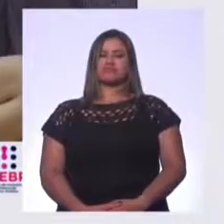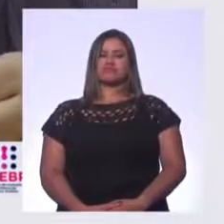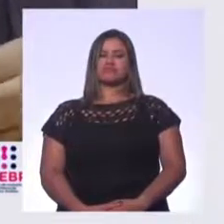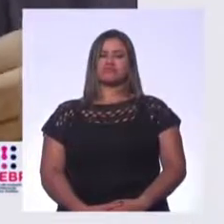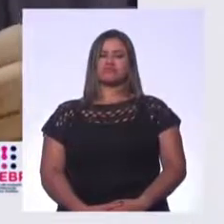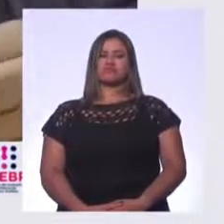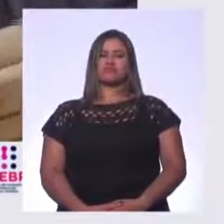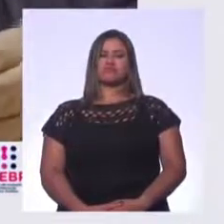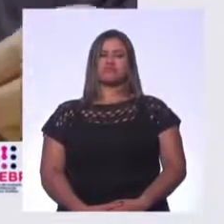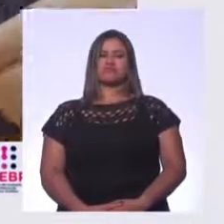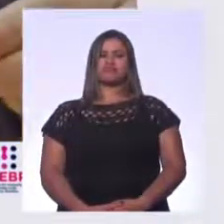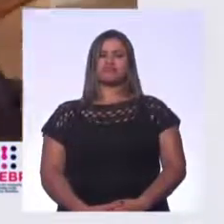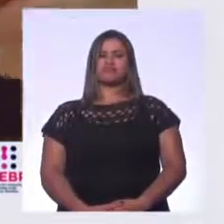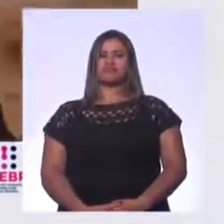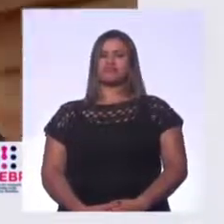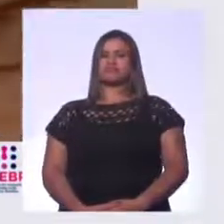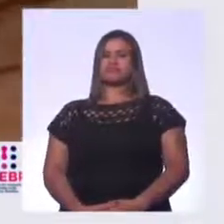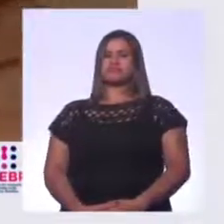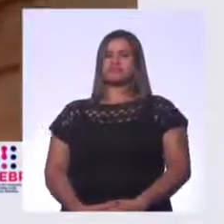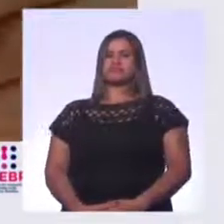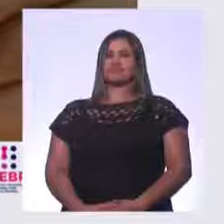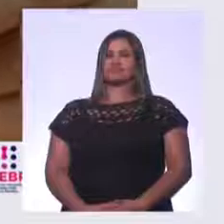do LED. Dessa forma aqui.